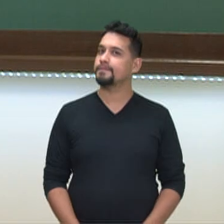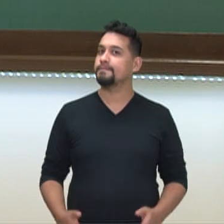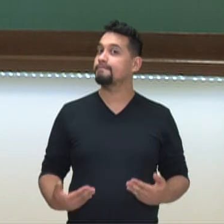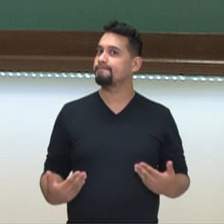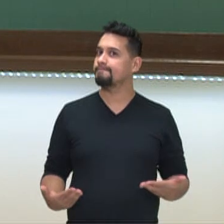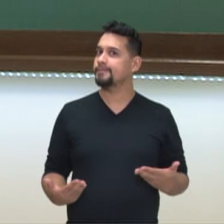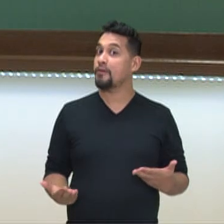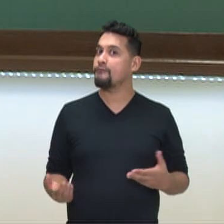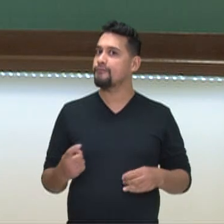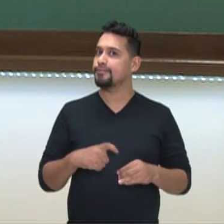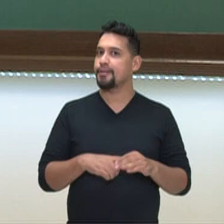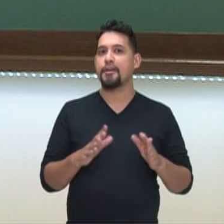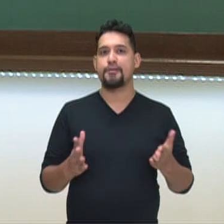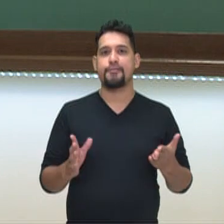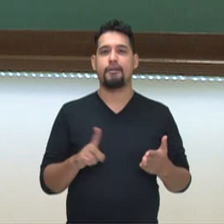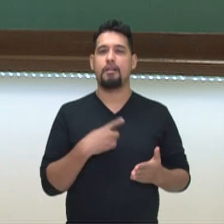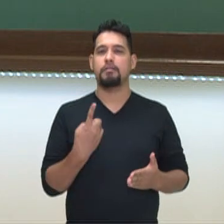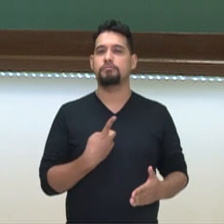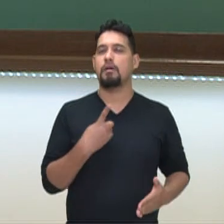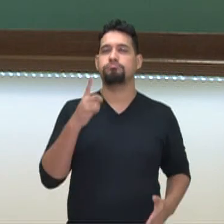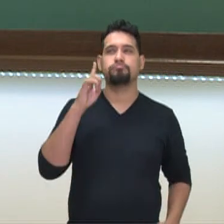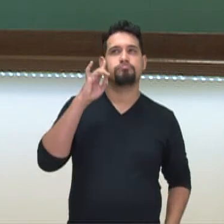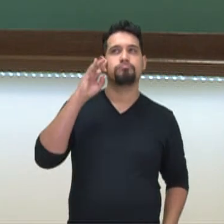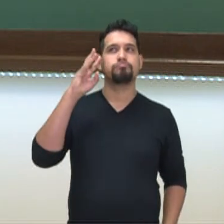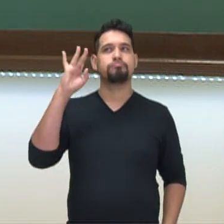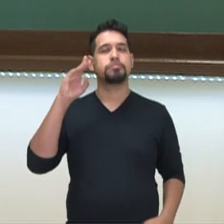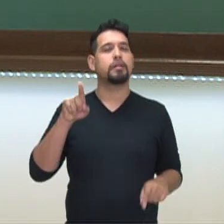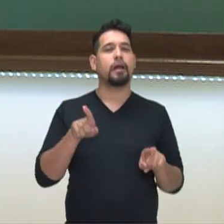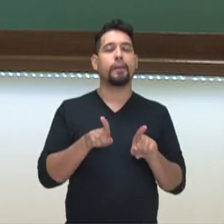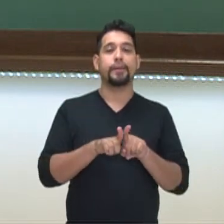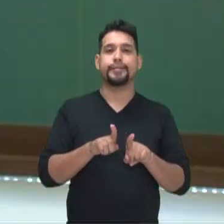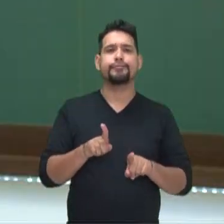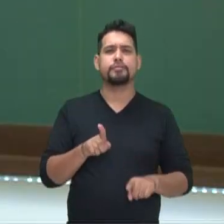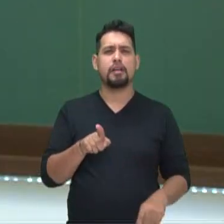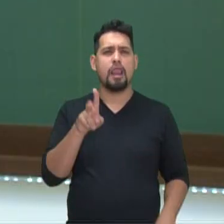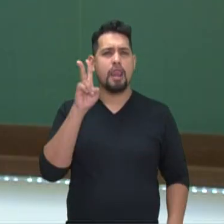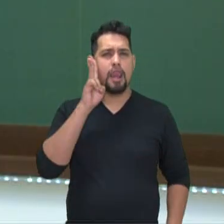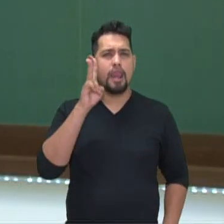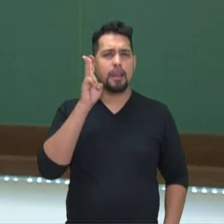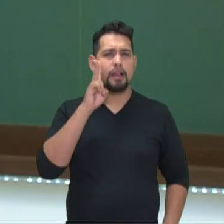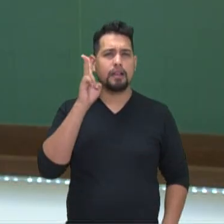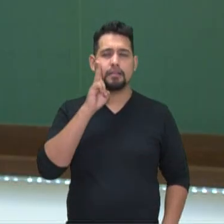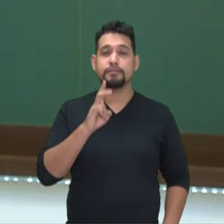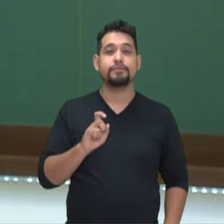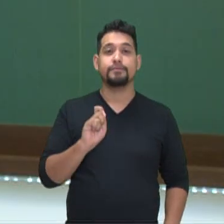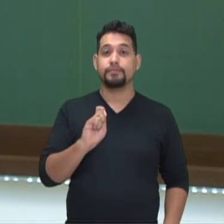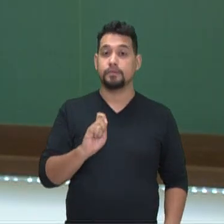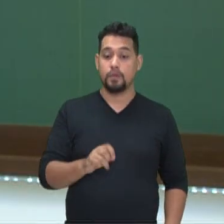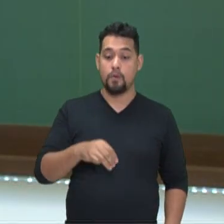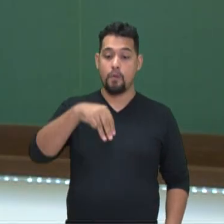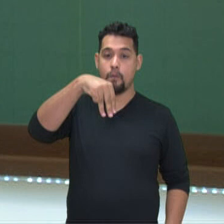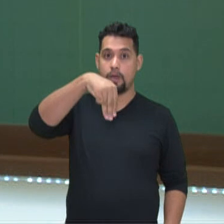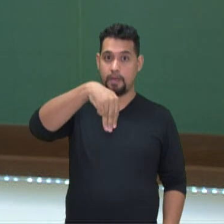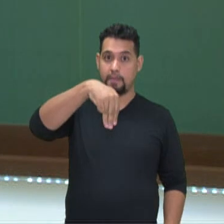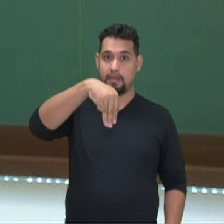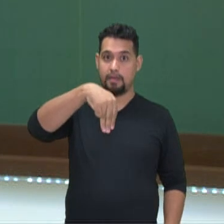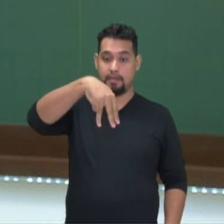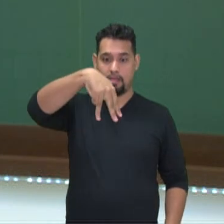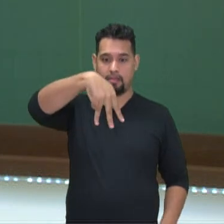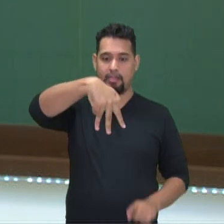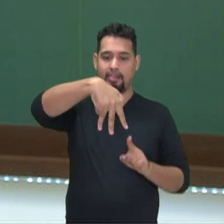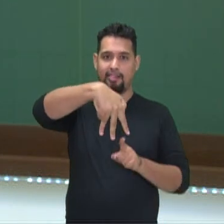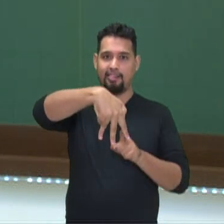Então, pessoal, retornando aí às nossas reflexões, né? Se vocês se lembraram bem, esse M, ele vinha